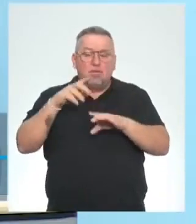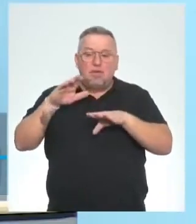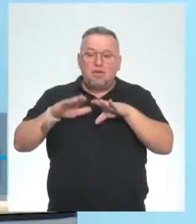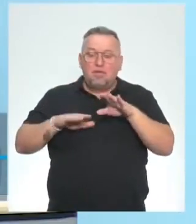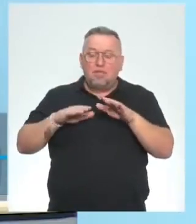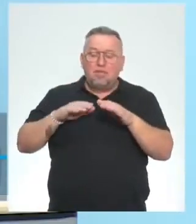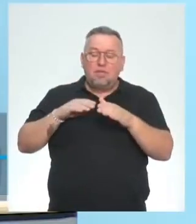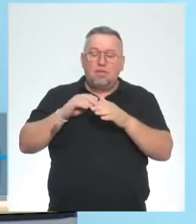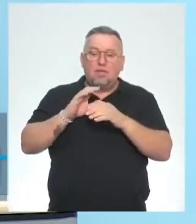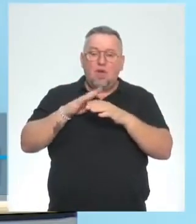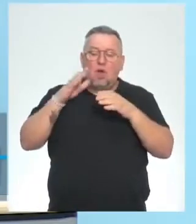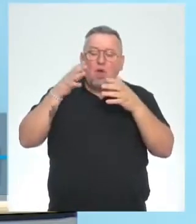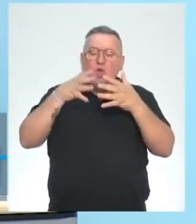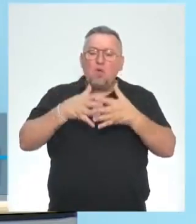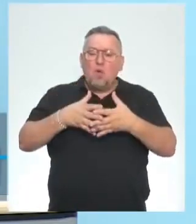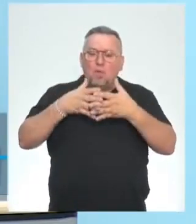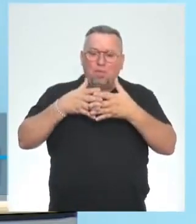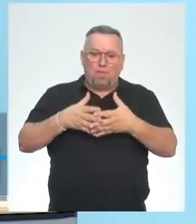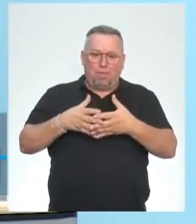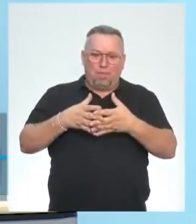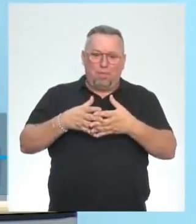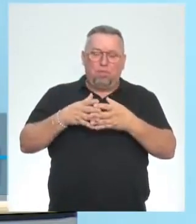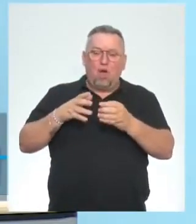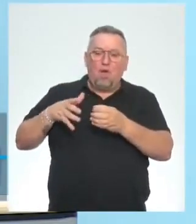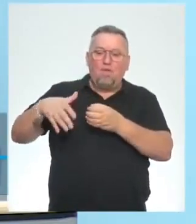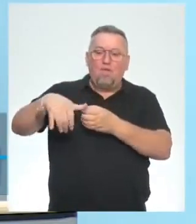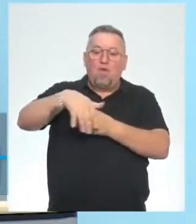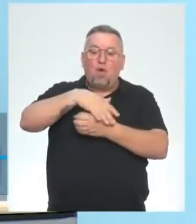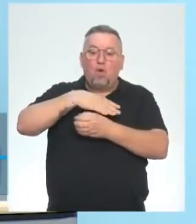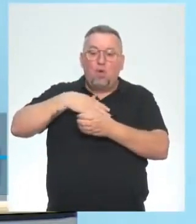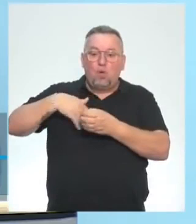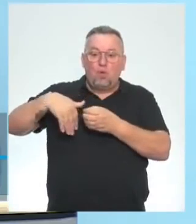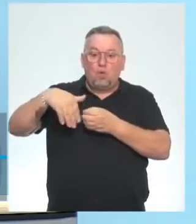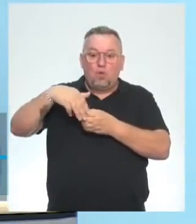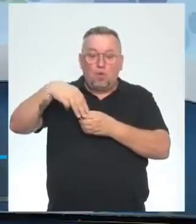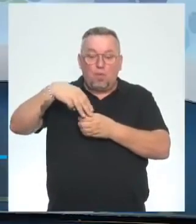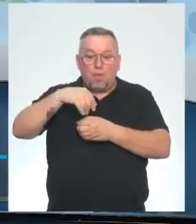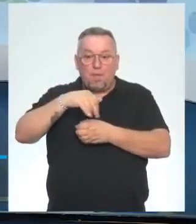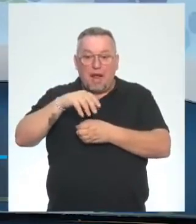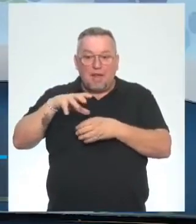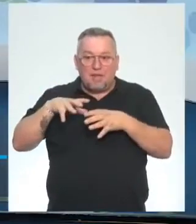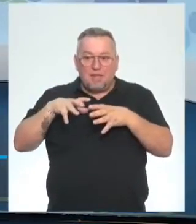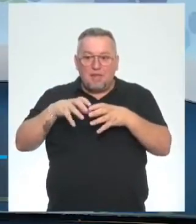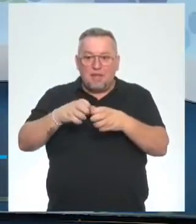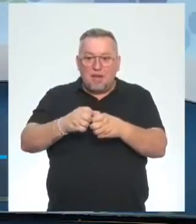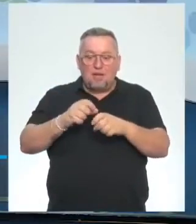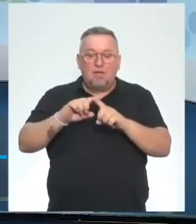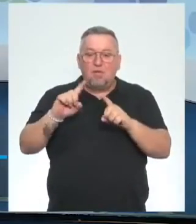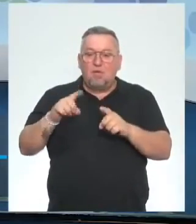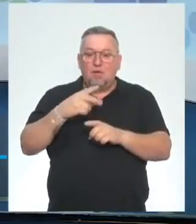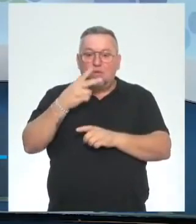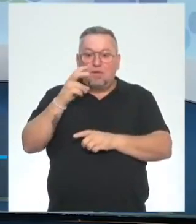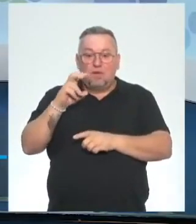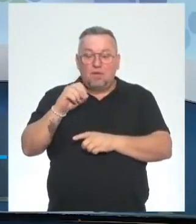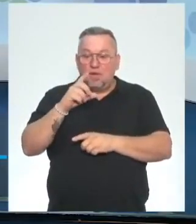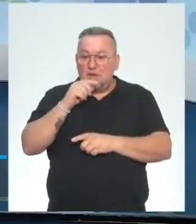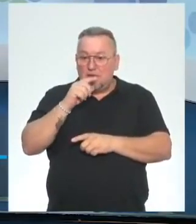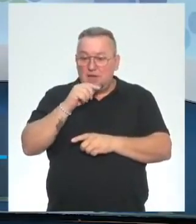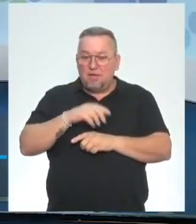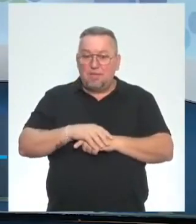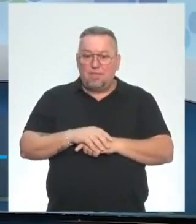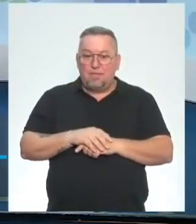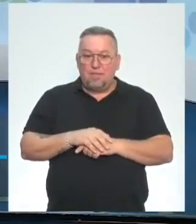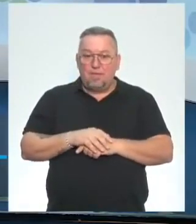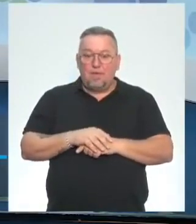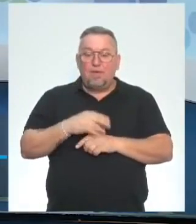né, volume com massa e não tem nada a ver. Só para água que é 1 para 1, né? Isso. Né? Então 250 ml de água seria